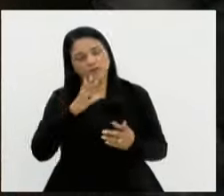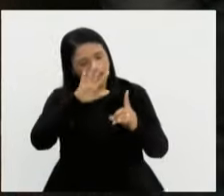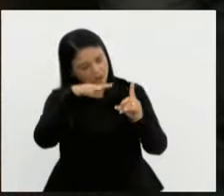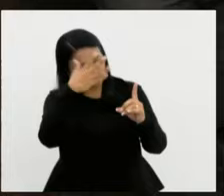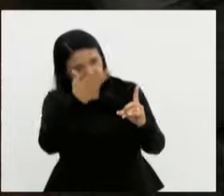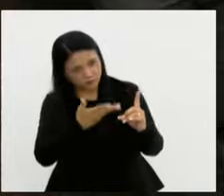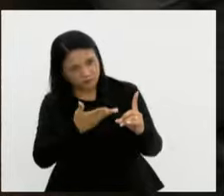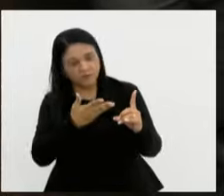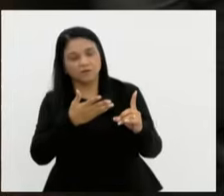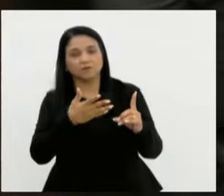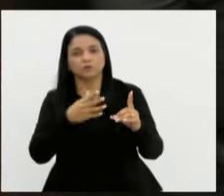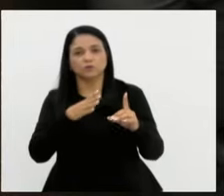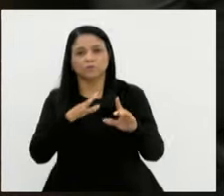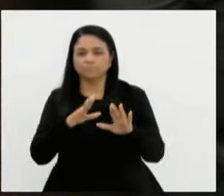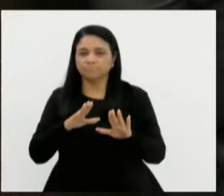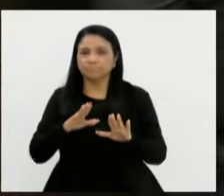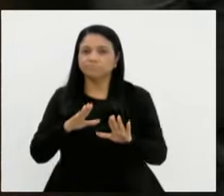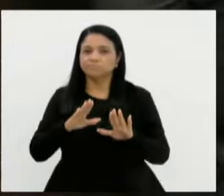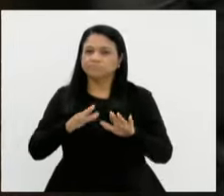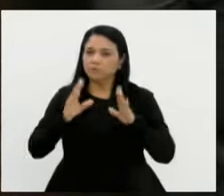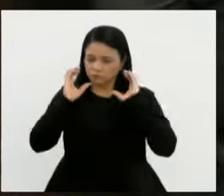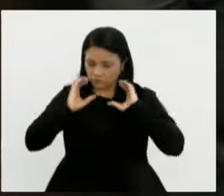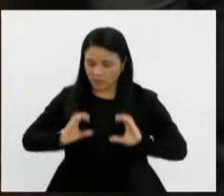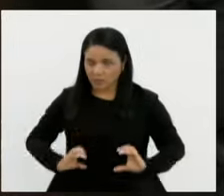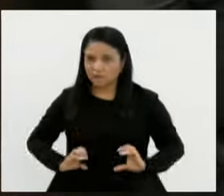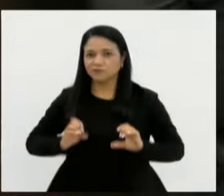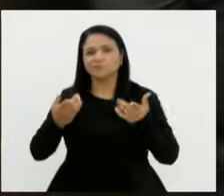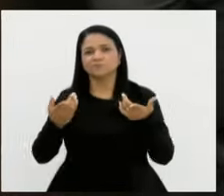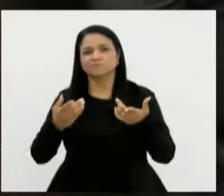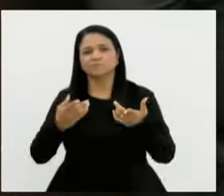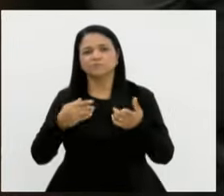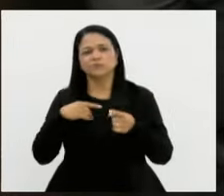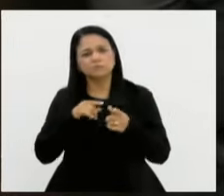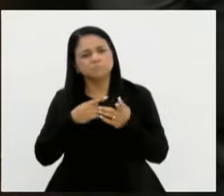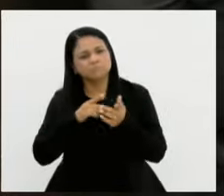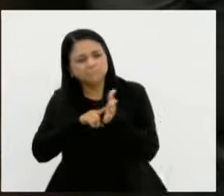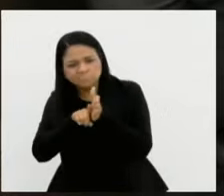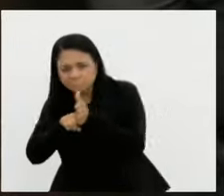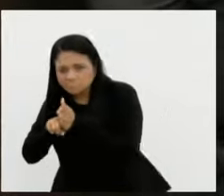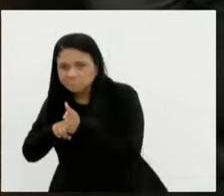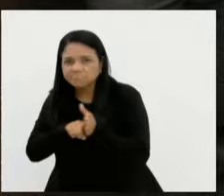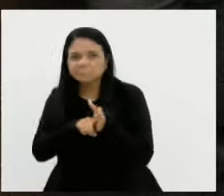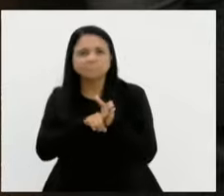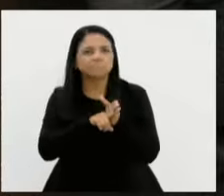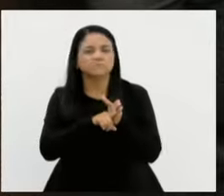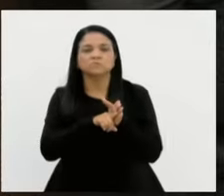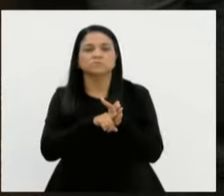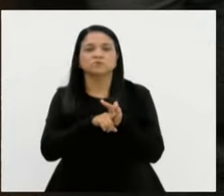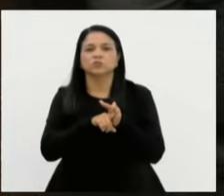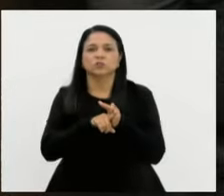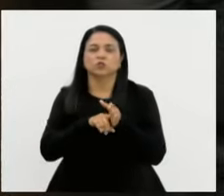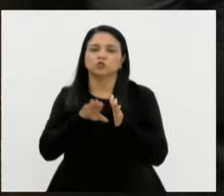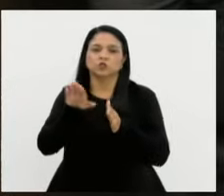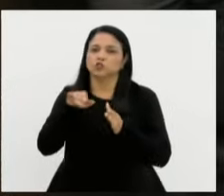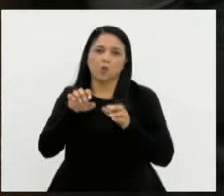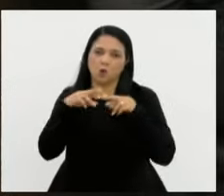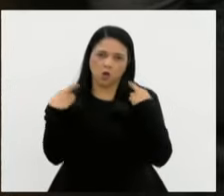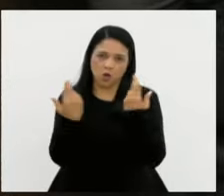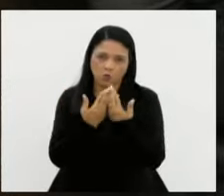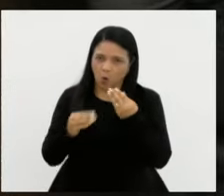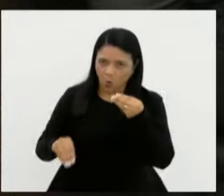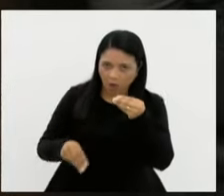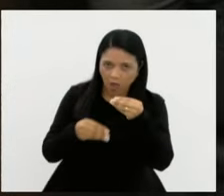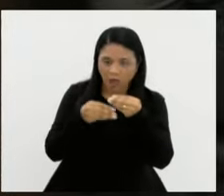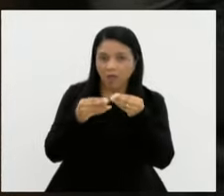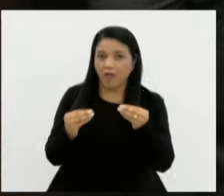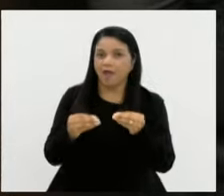postura. Falou com os poderes, acompanhou a busca, não convocou extraordinária no recesso, portanto, eu já disse